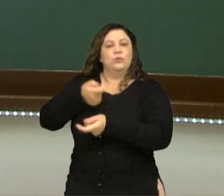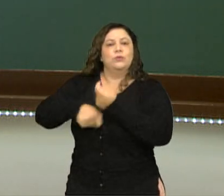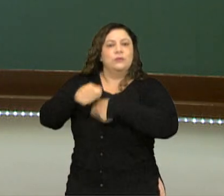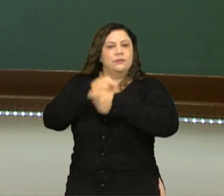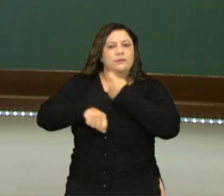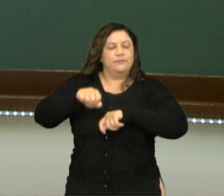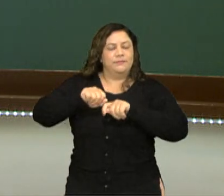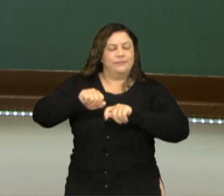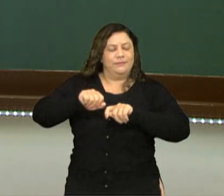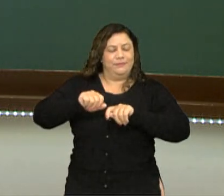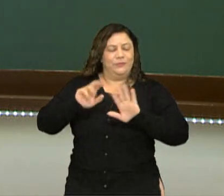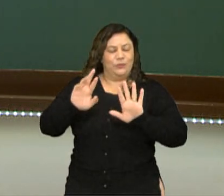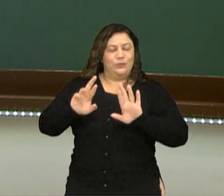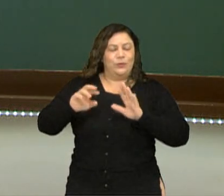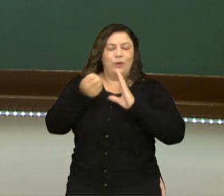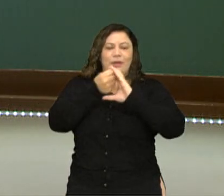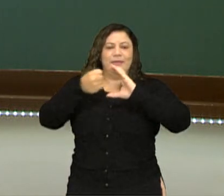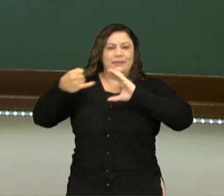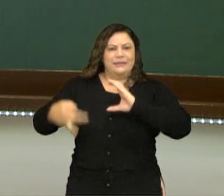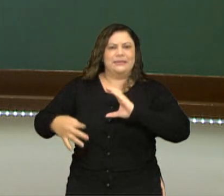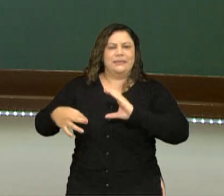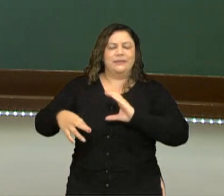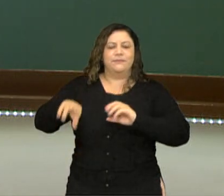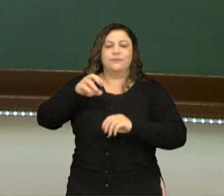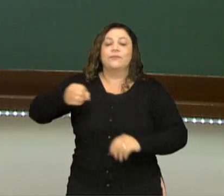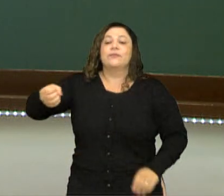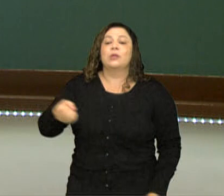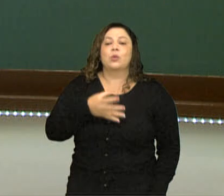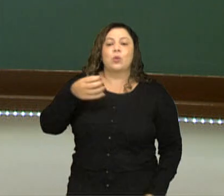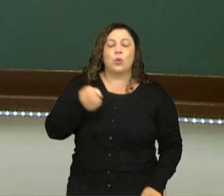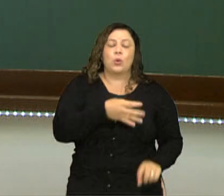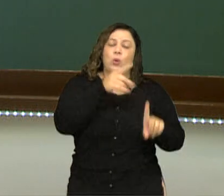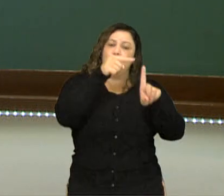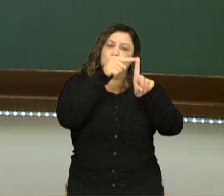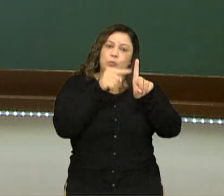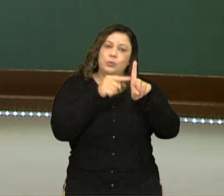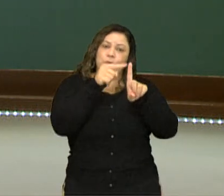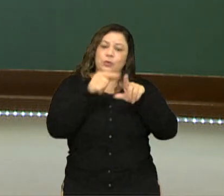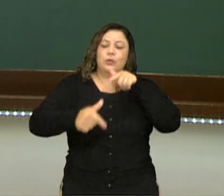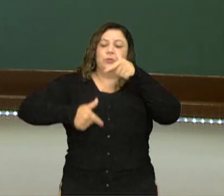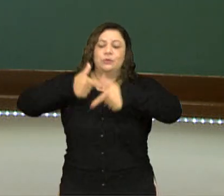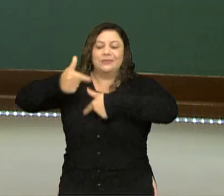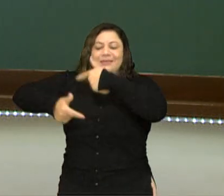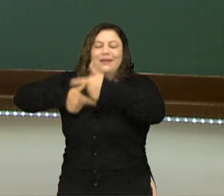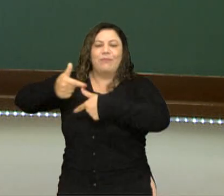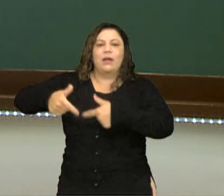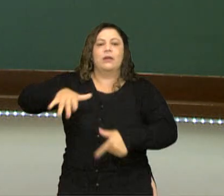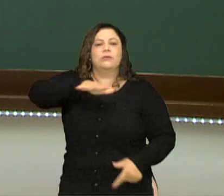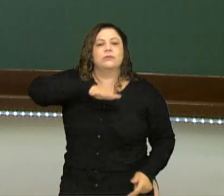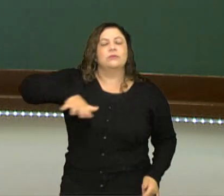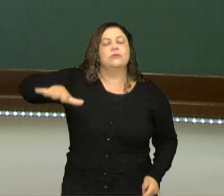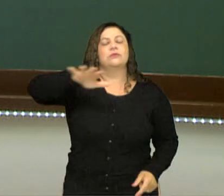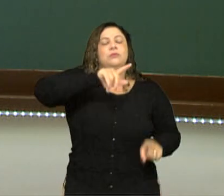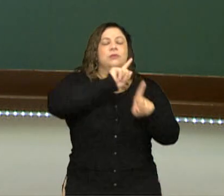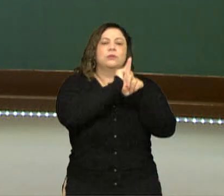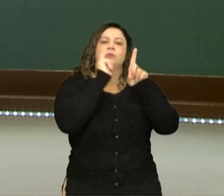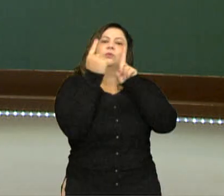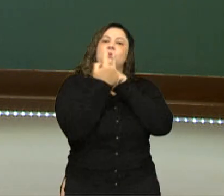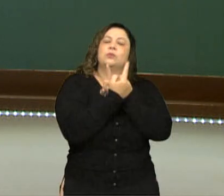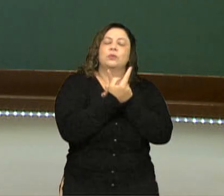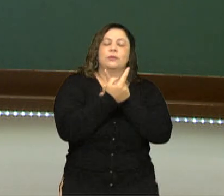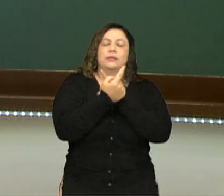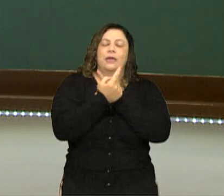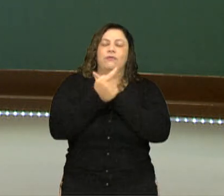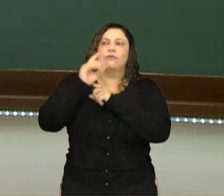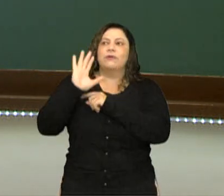de características, novos tipos de trabalho e, portanto, o próprio espaço geográfico vai sofrer mudanças, que